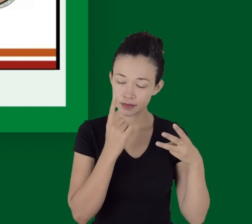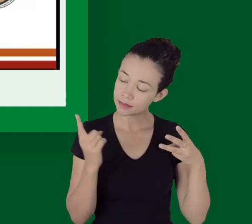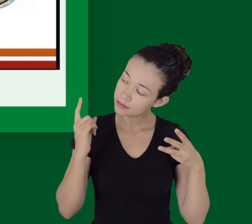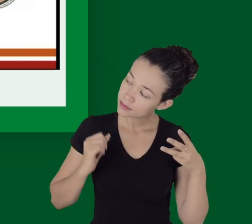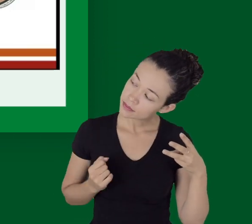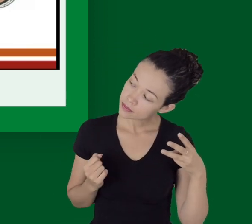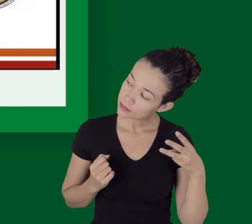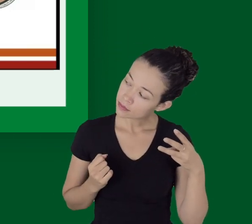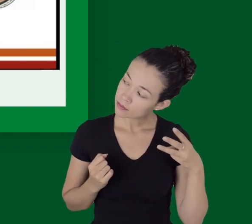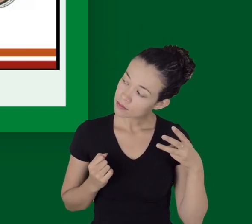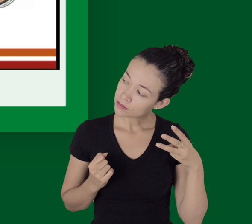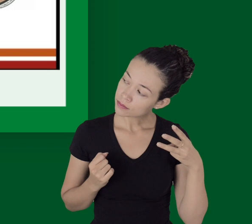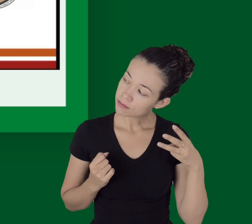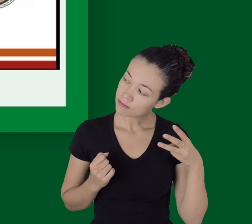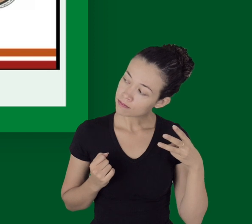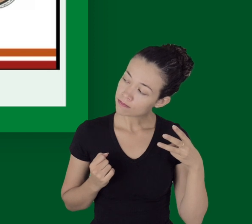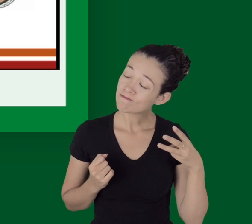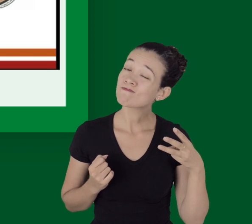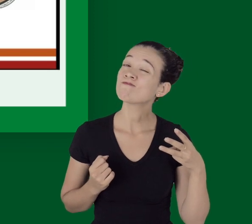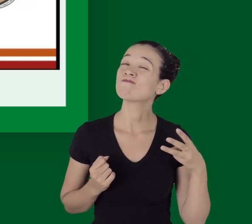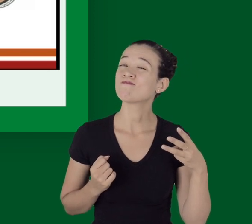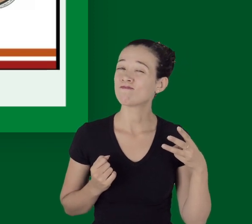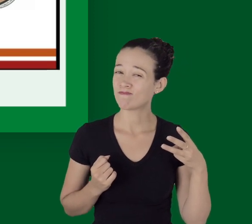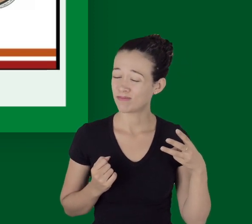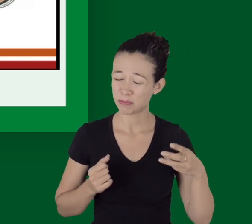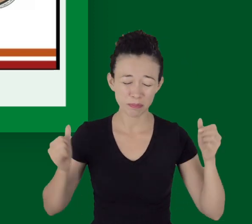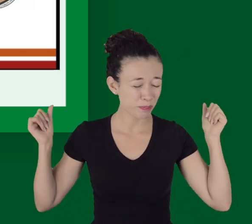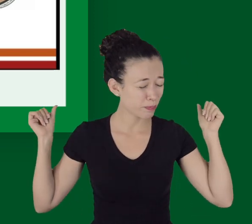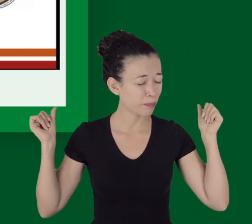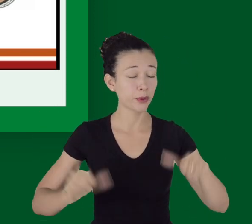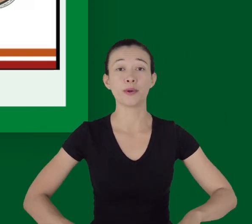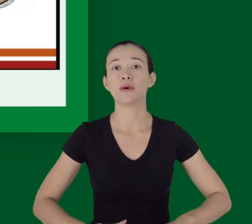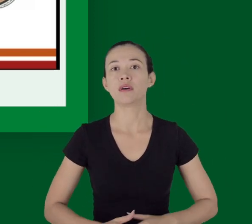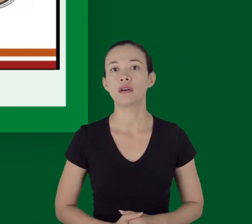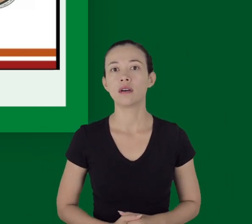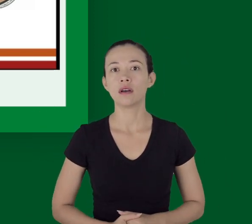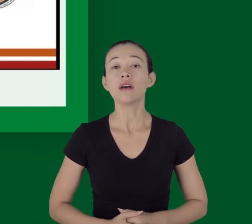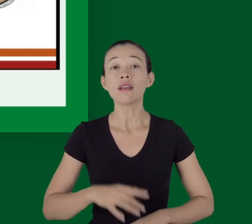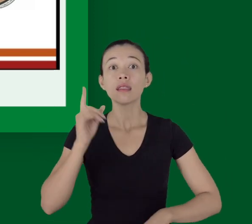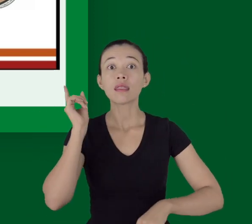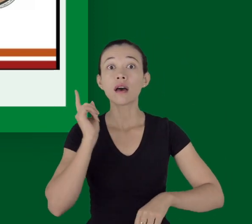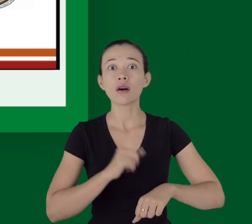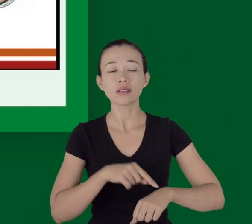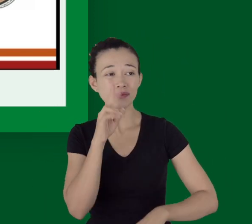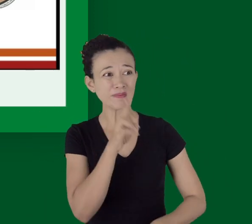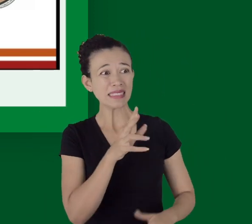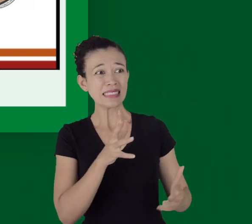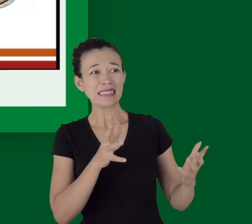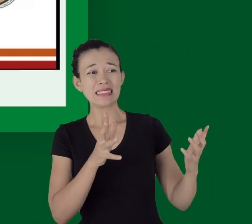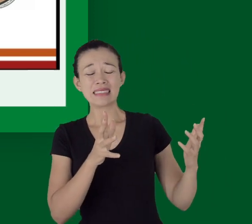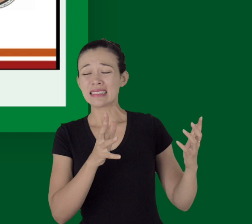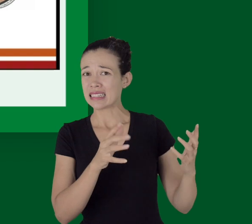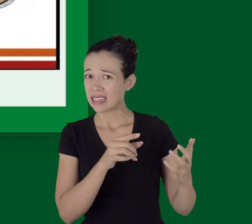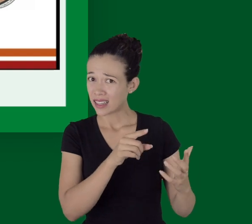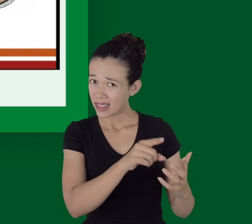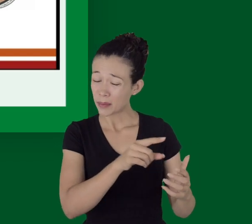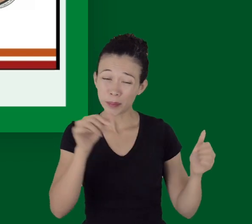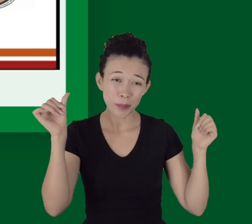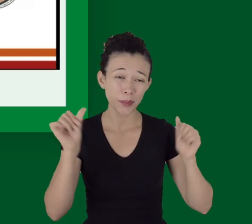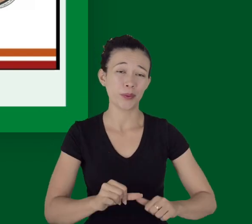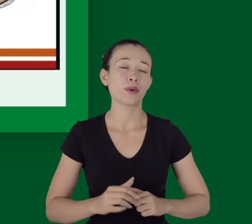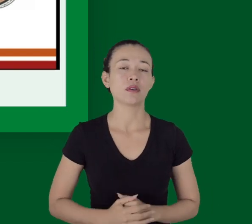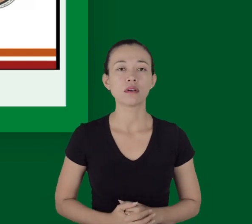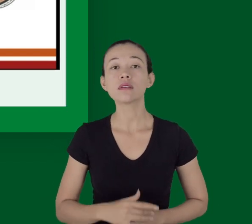intraparenquimatosos, eles normalmente eles apresentam gravidade severa já no momento desse impacto. Normalmente eles comprometem